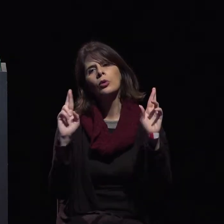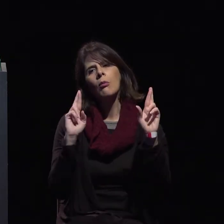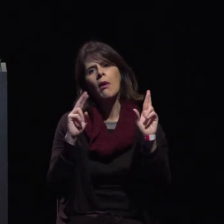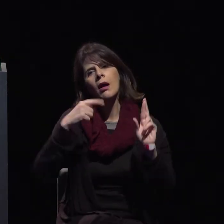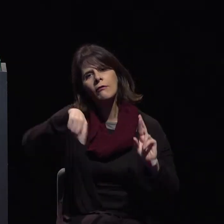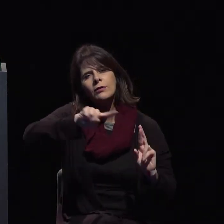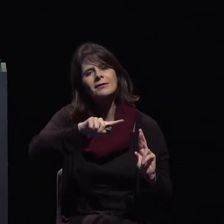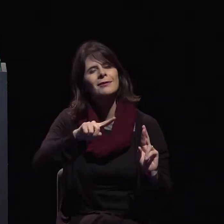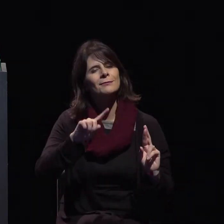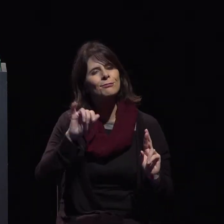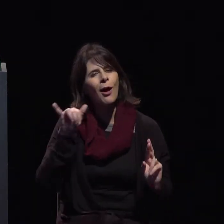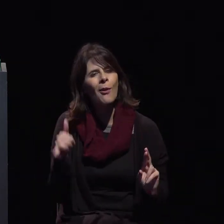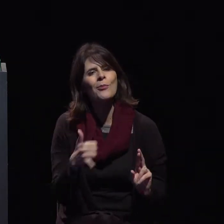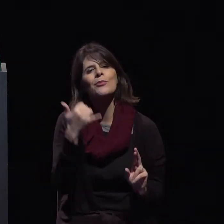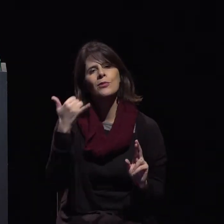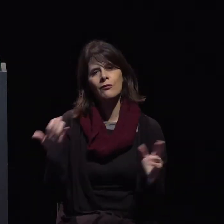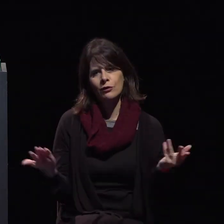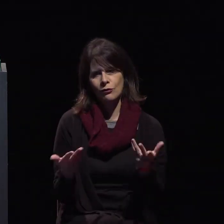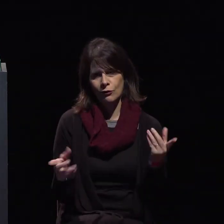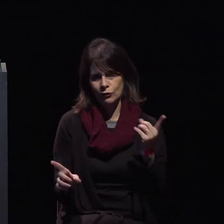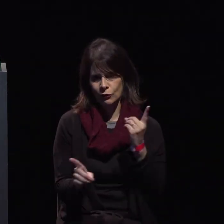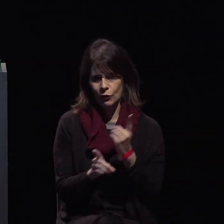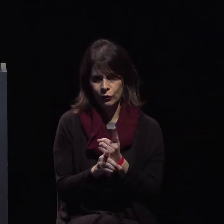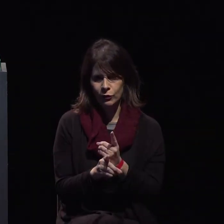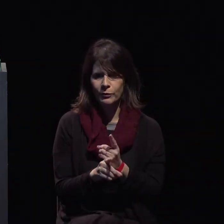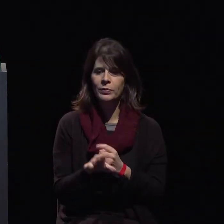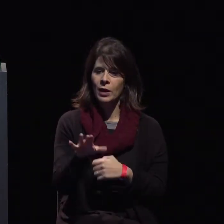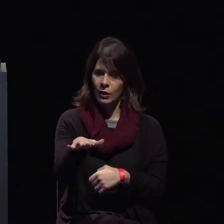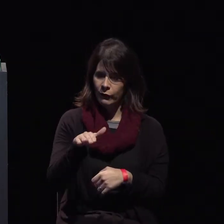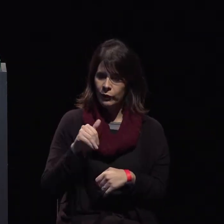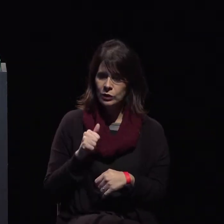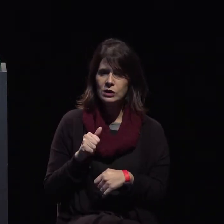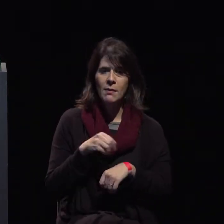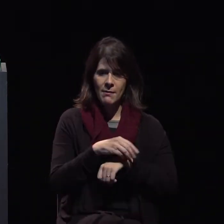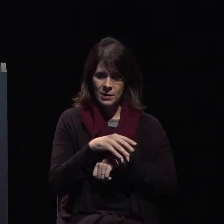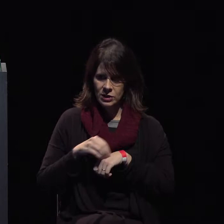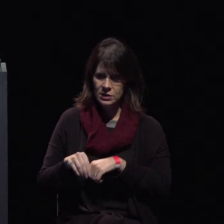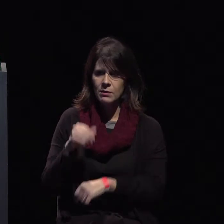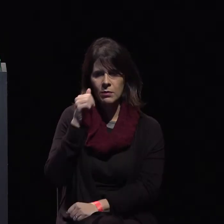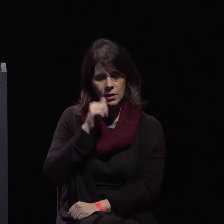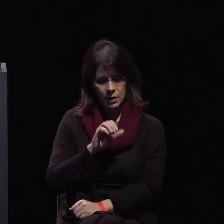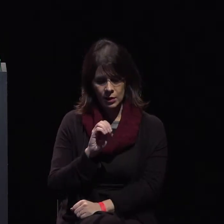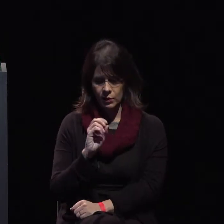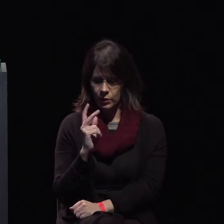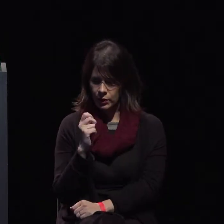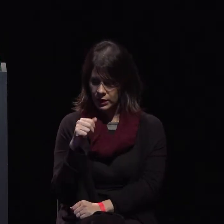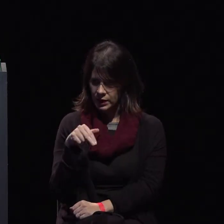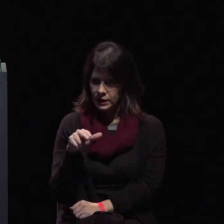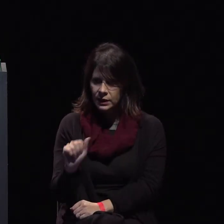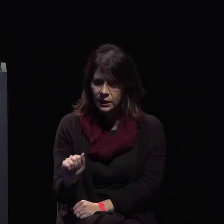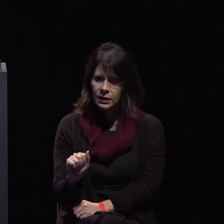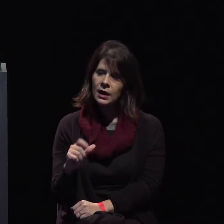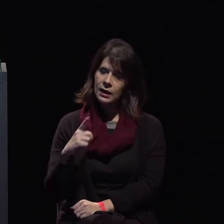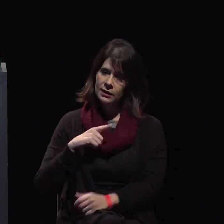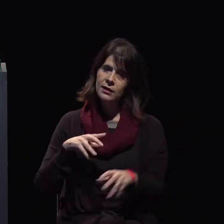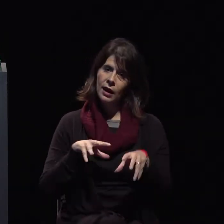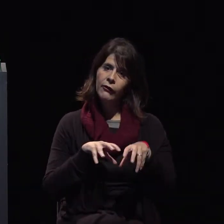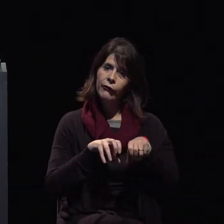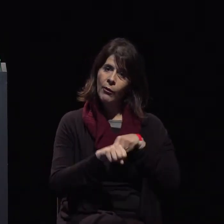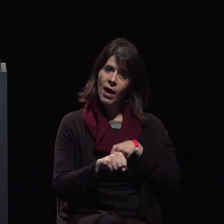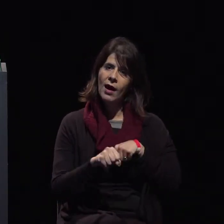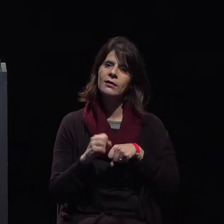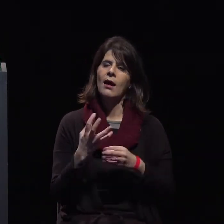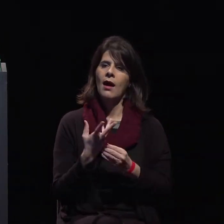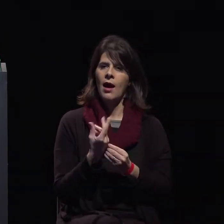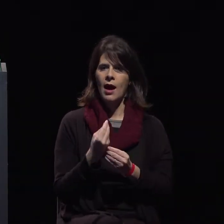hoje aproveitem o nosso encontro. Eu vou chamar para a mediação a Ohana, que, como eu disse, possui graduação em Artes